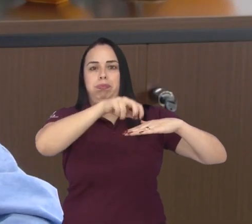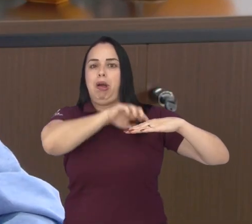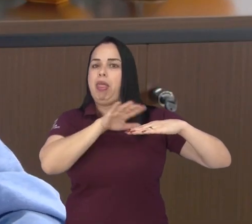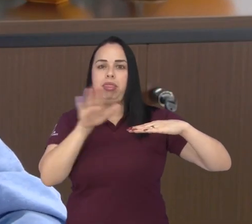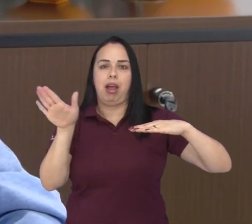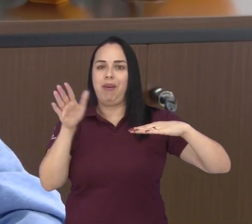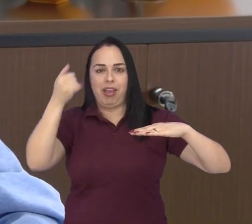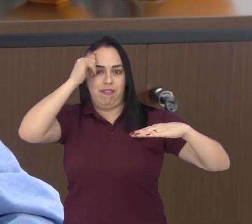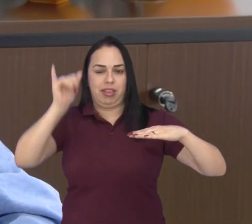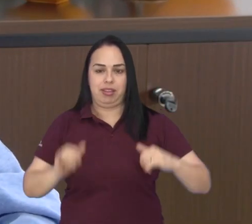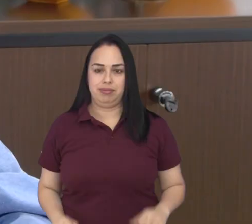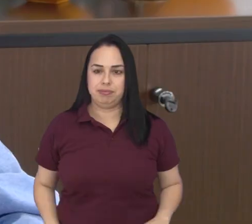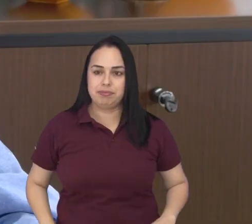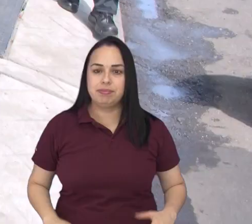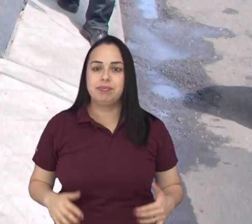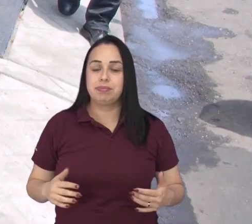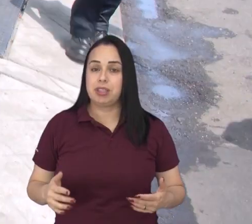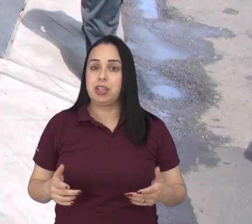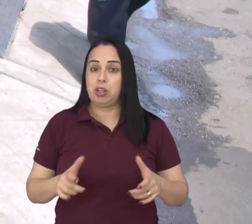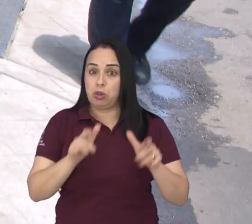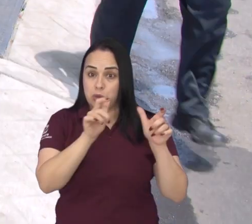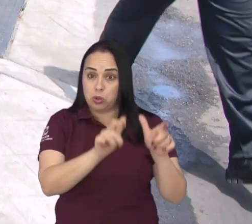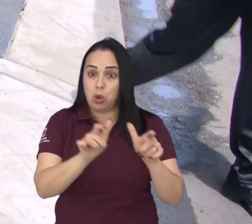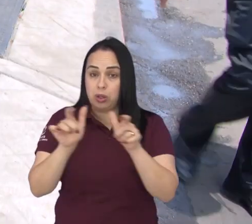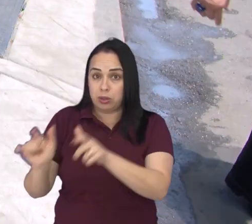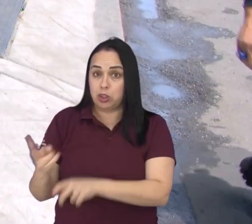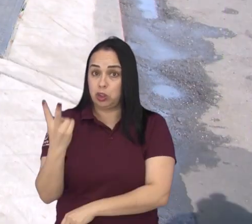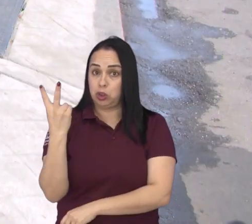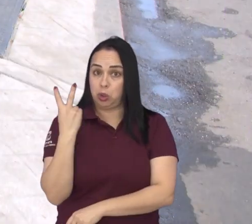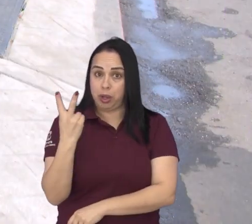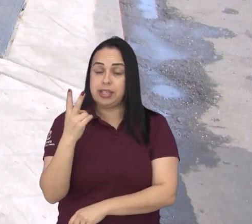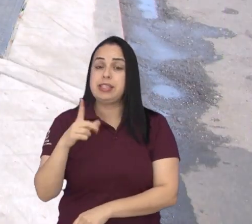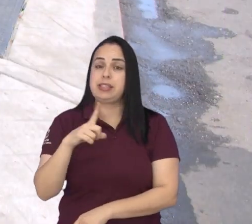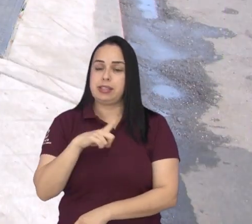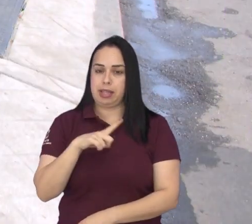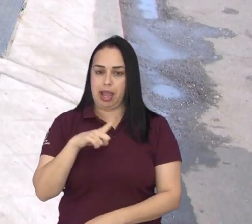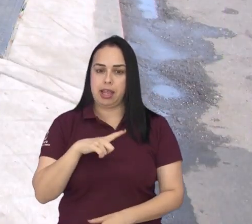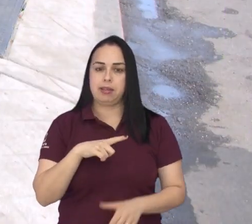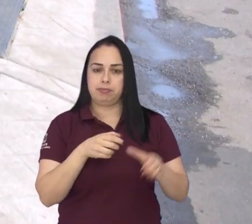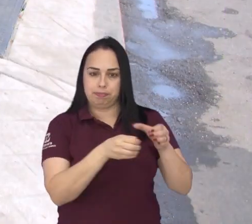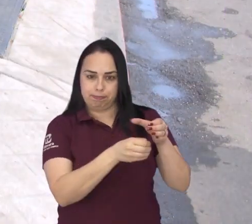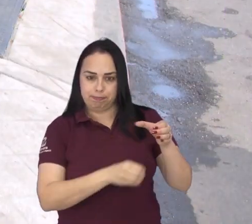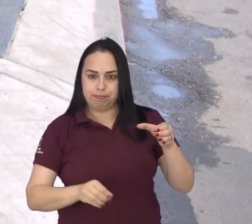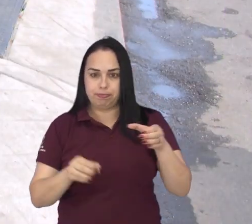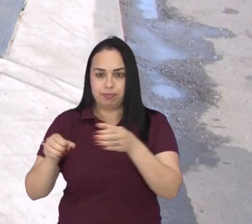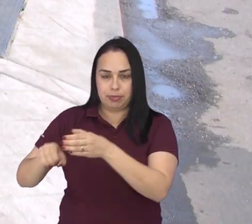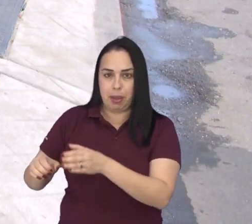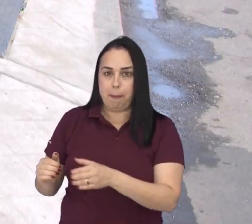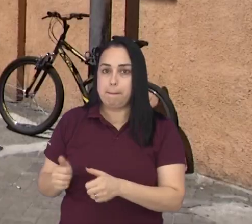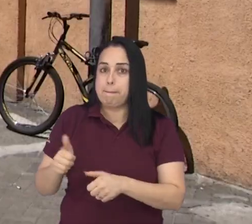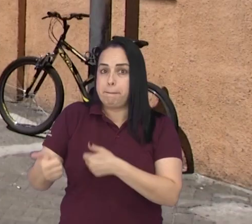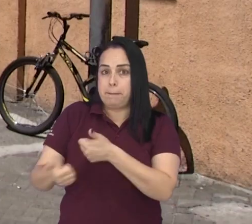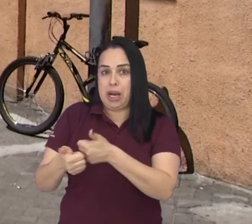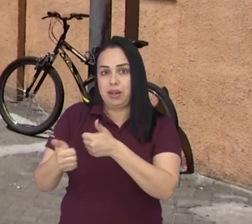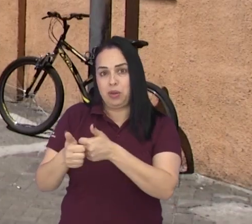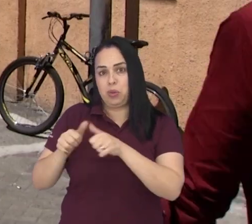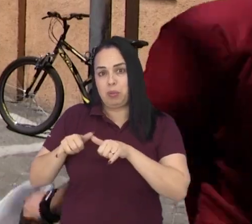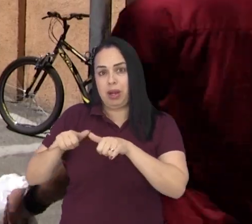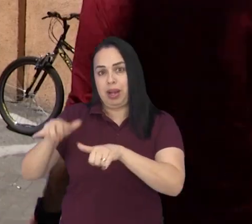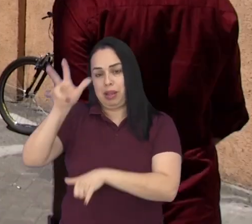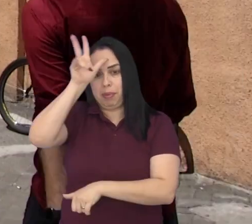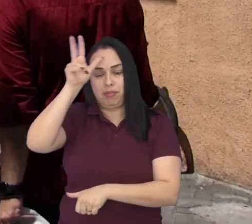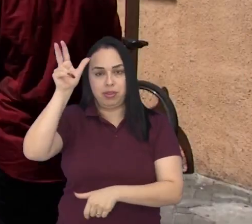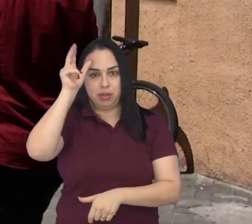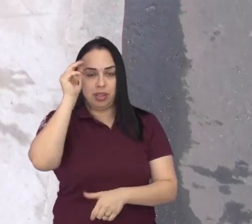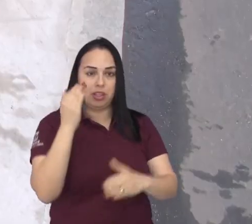o munícipe acaba deixando fora da lixeira. Por enquanto, 2 locais da região central receberam as lixeiras, ao lado do